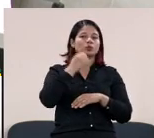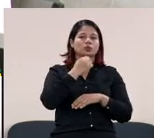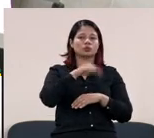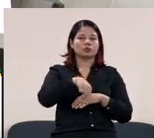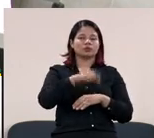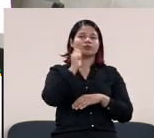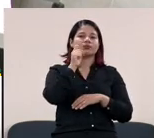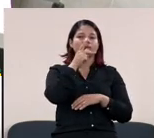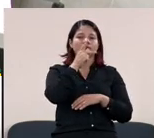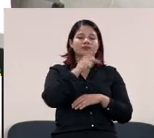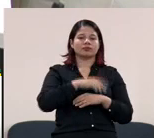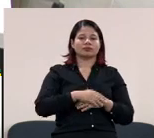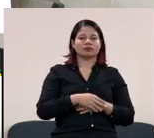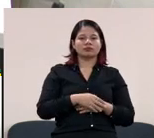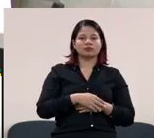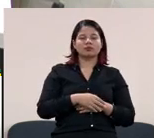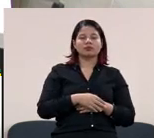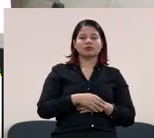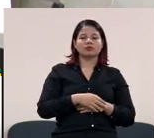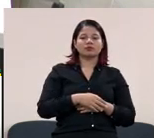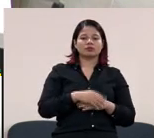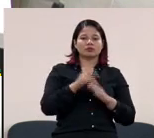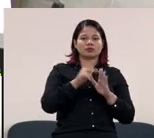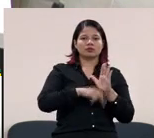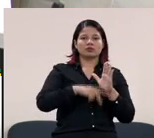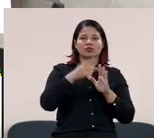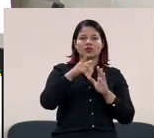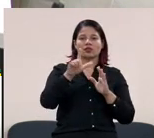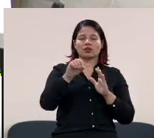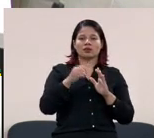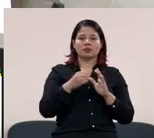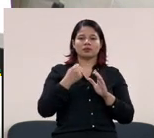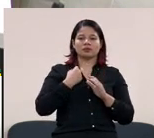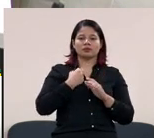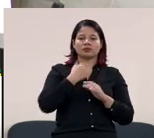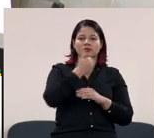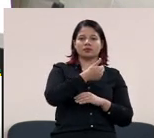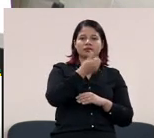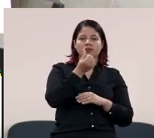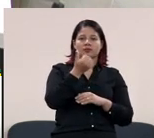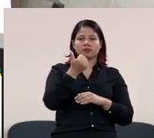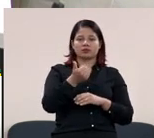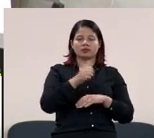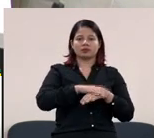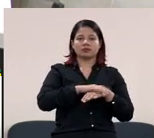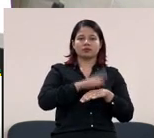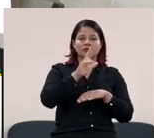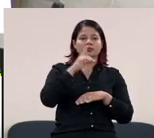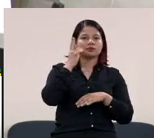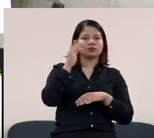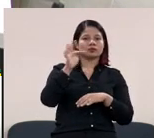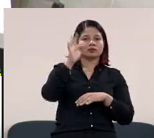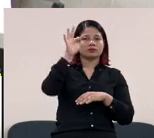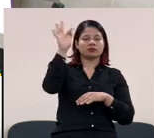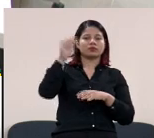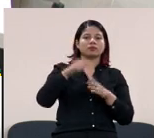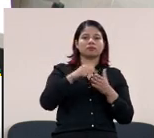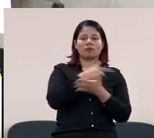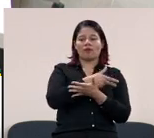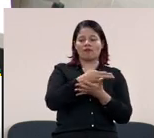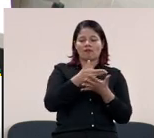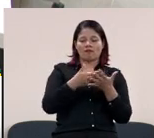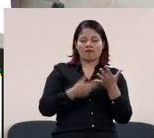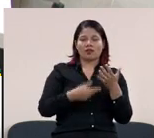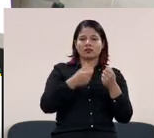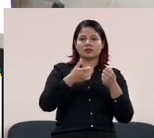de lei ordinária 161, de autoria do deputado Dr. Furlan, que estabelece parâmetros para garantir a segurança energética hospitalar no